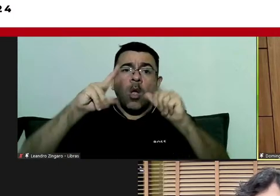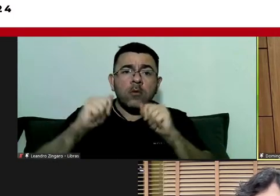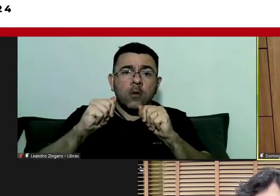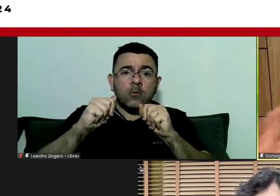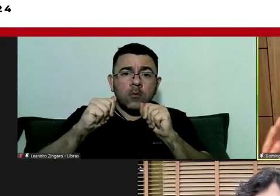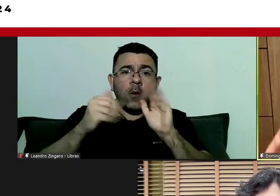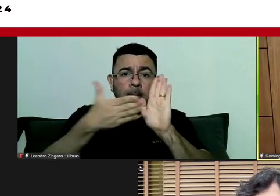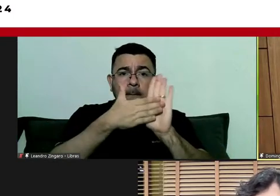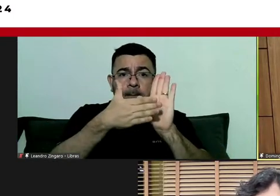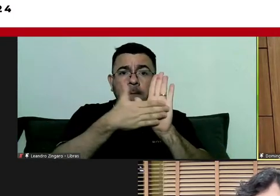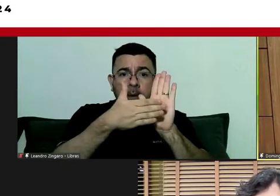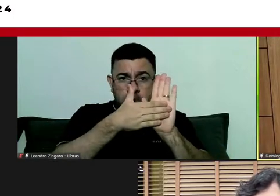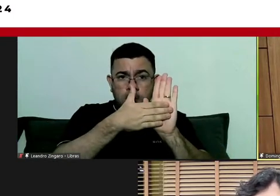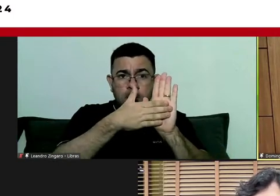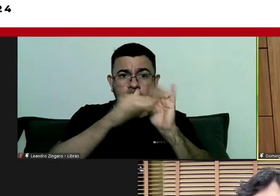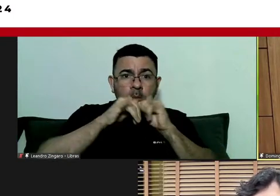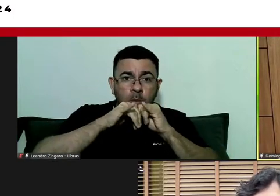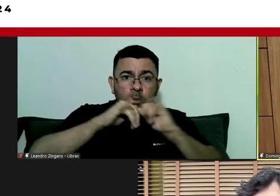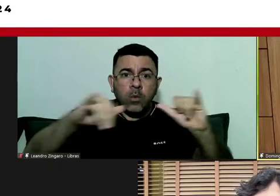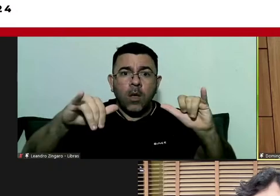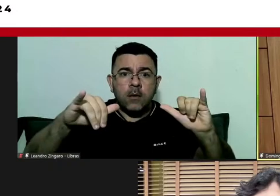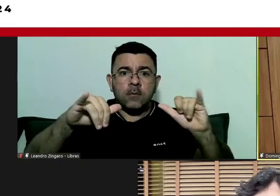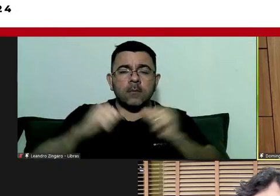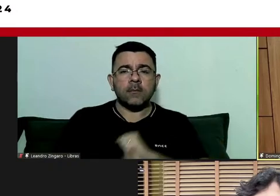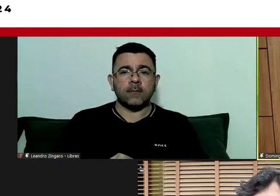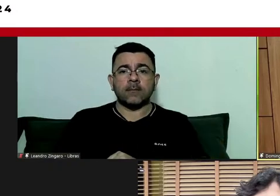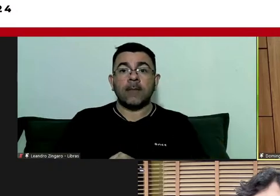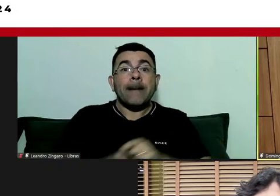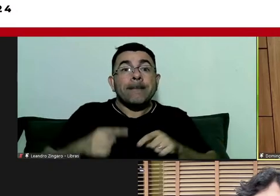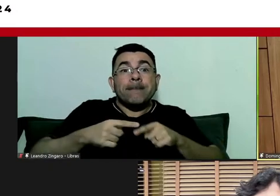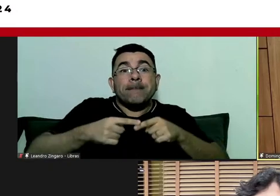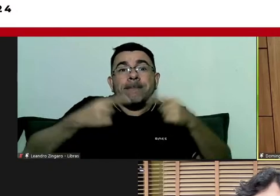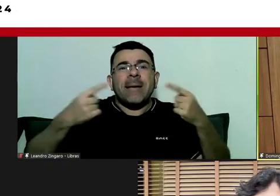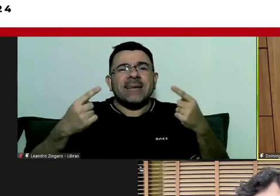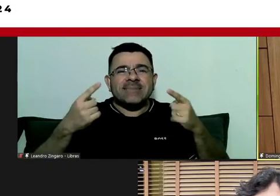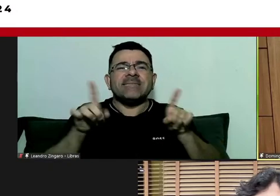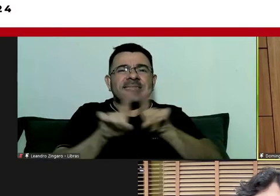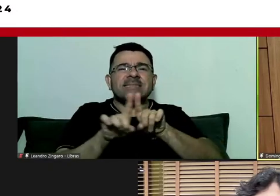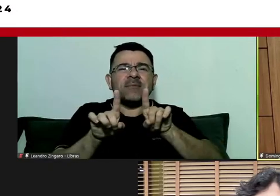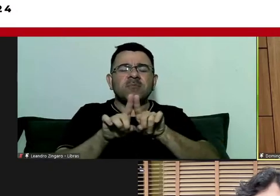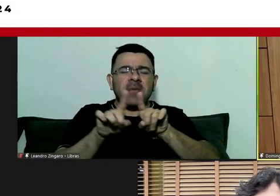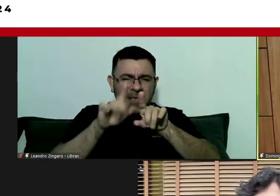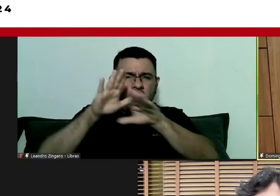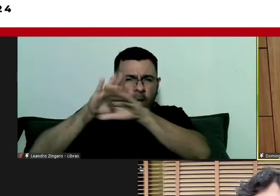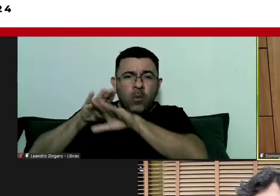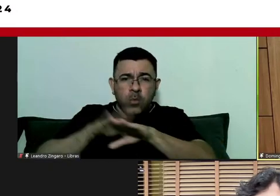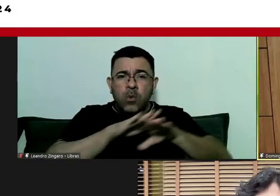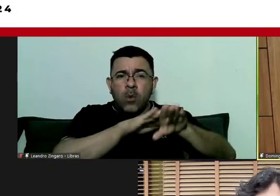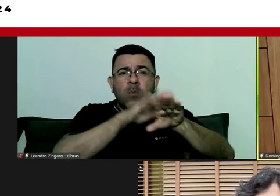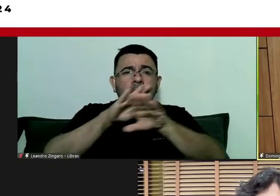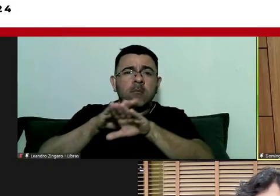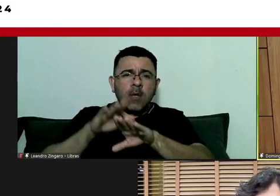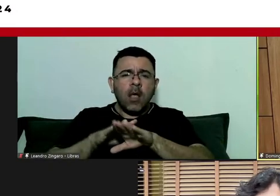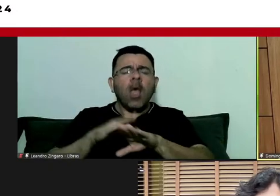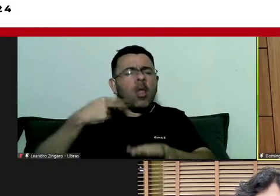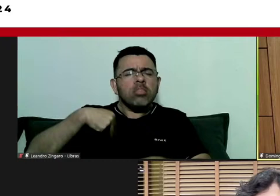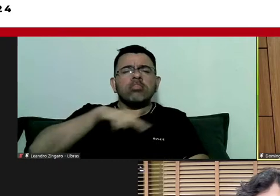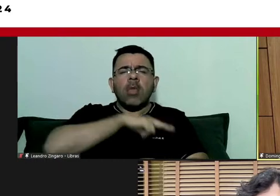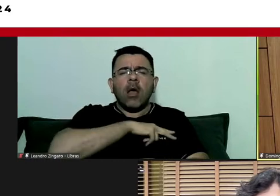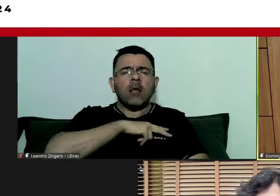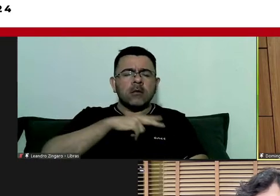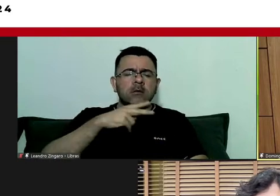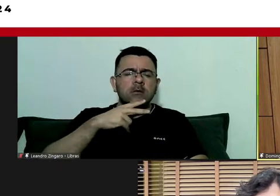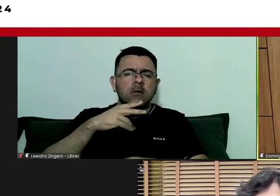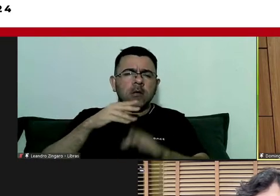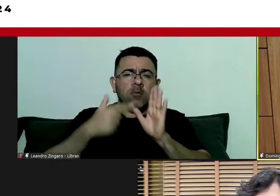marca de marketing né de propaganda mas também a marca da prática né Nós temos excelentes resultados e vamos apresentar